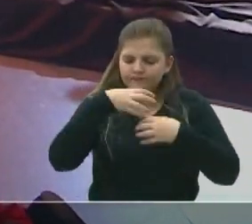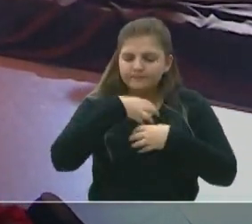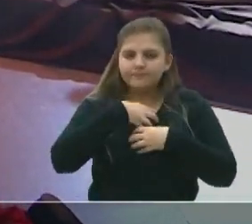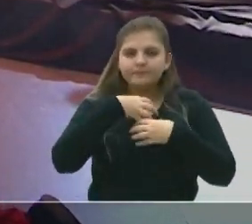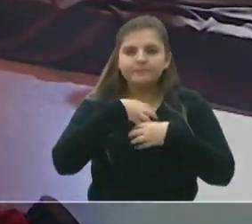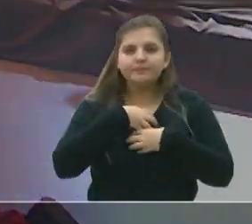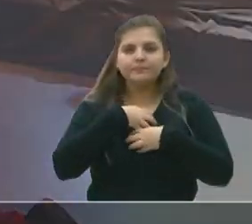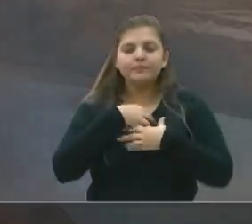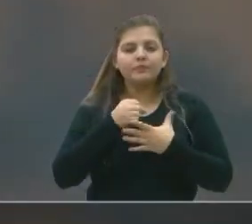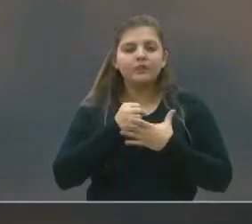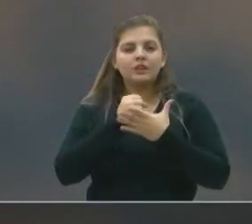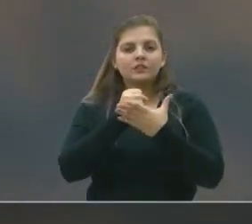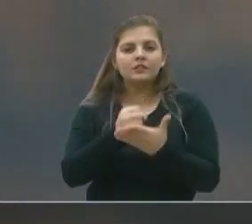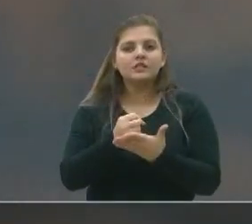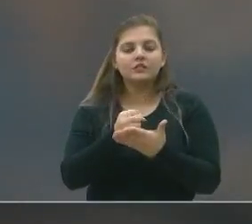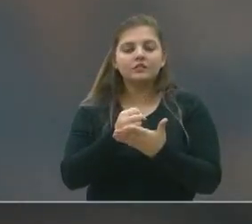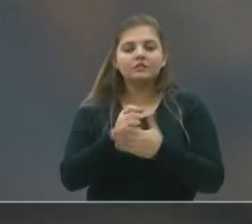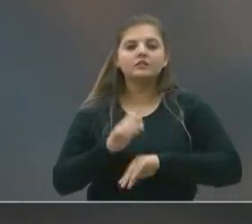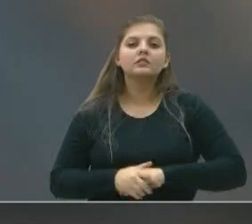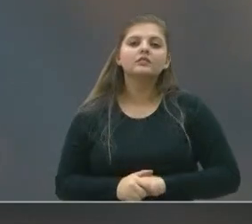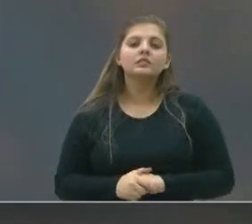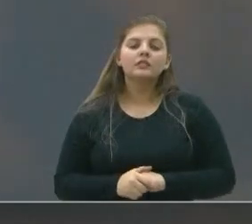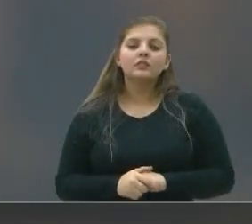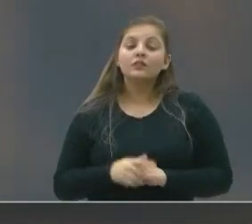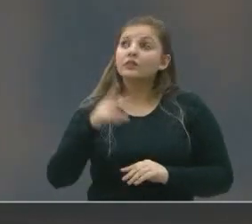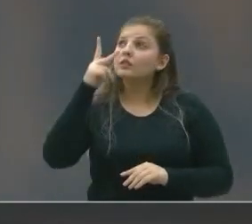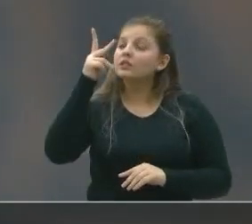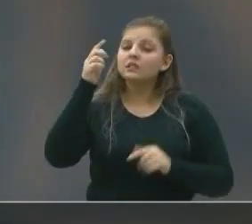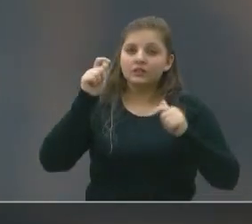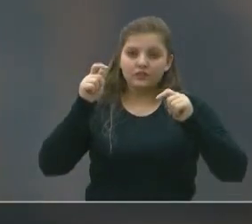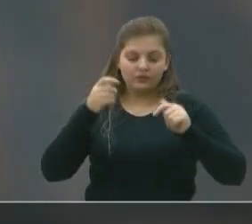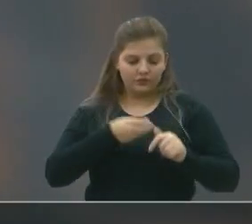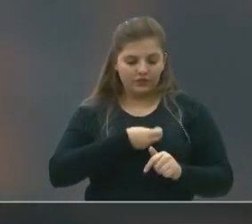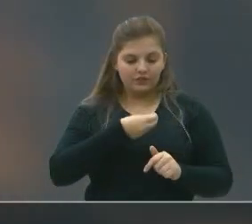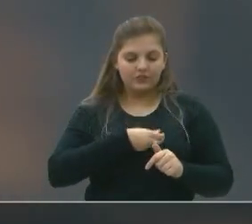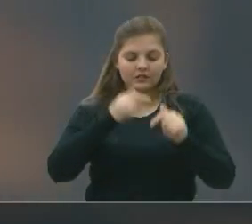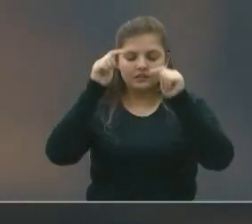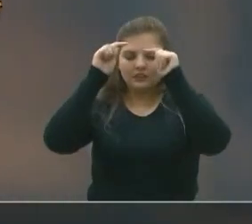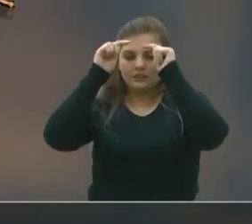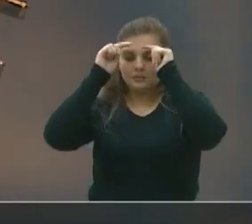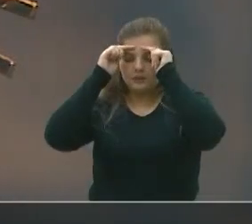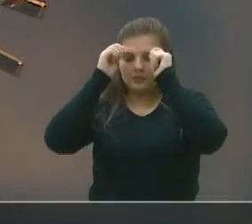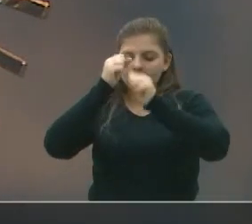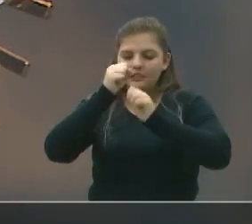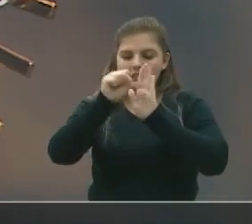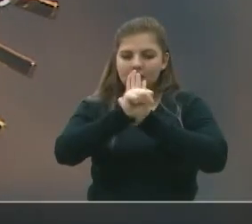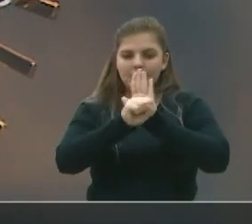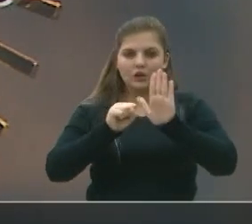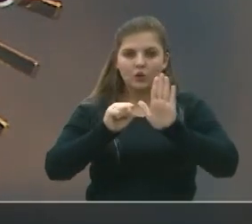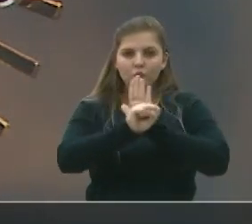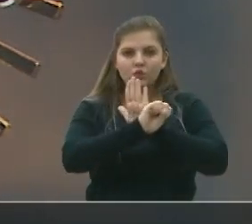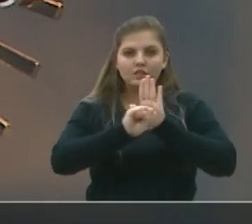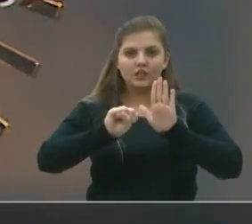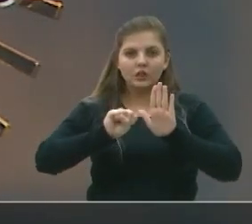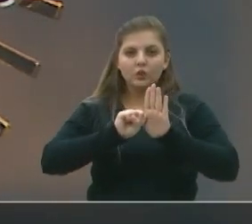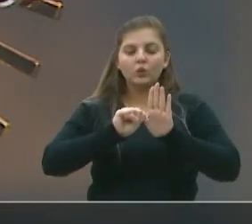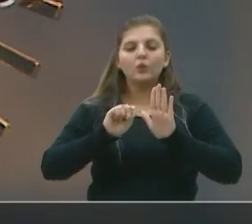eficácia redentora. Vós que viveis e reinais pelos séculos